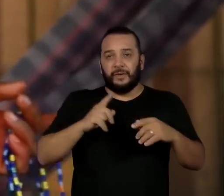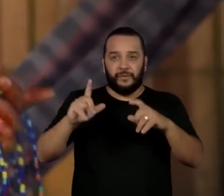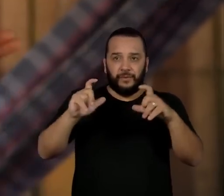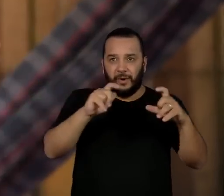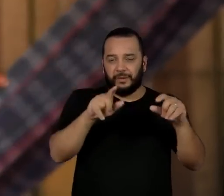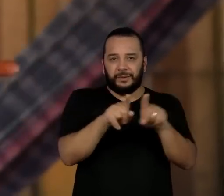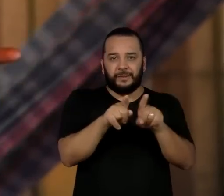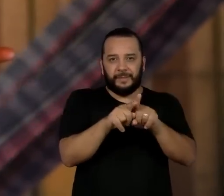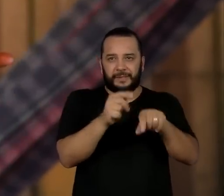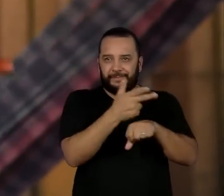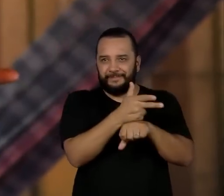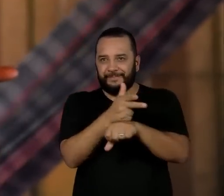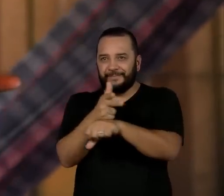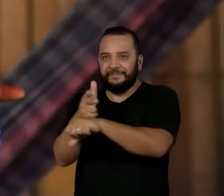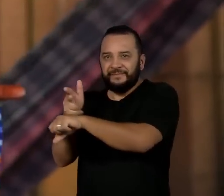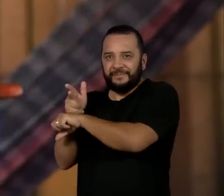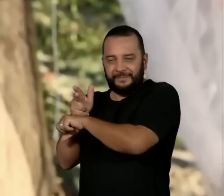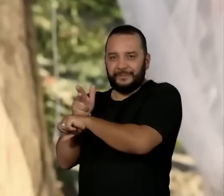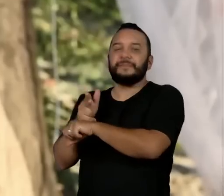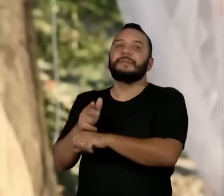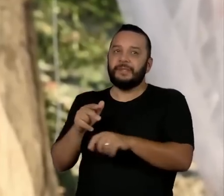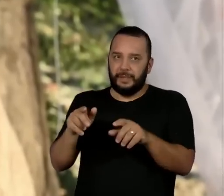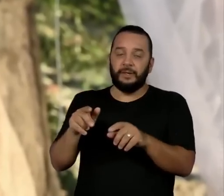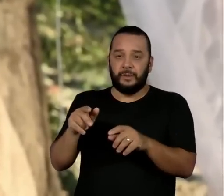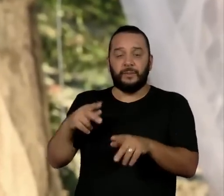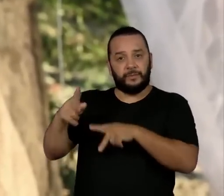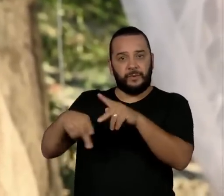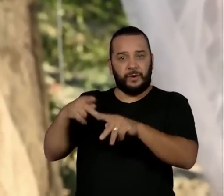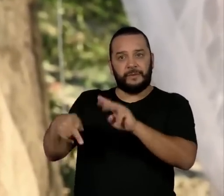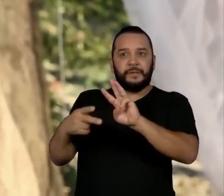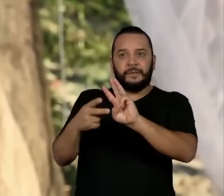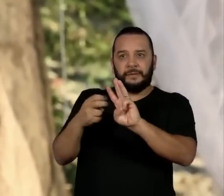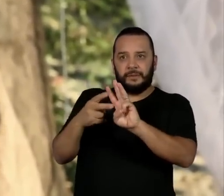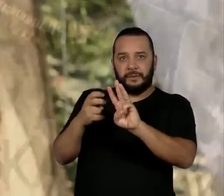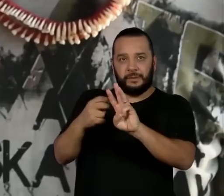sem a manutenção desses povos tradicionais.